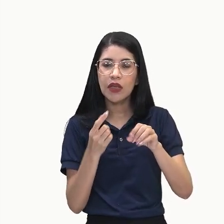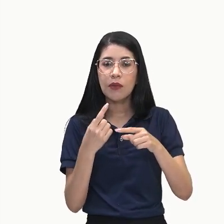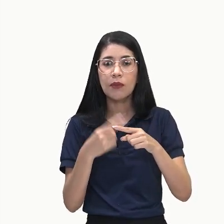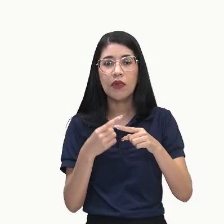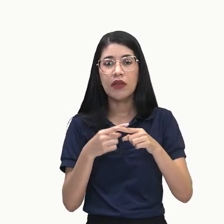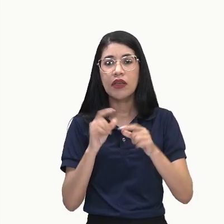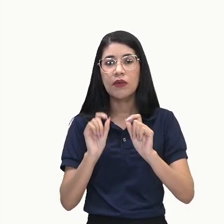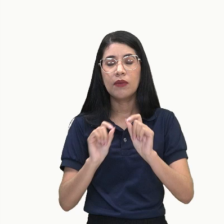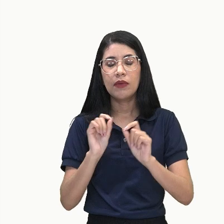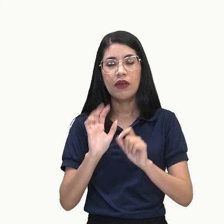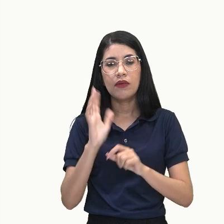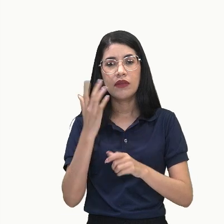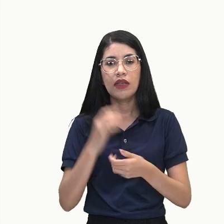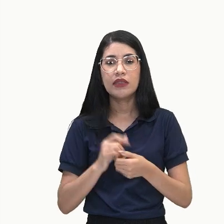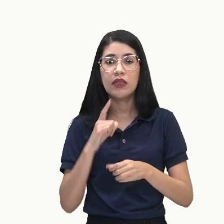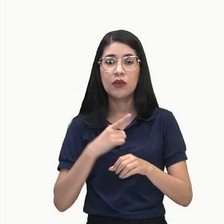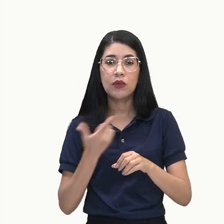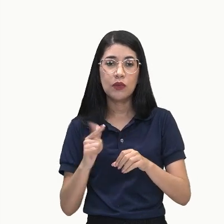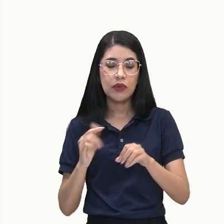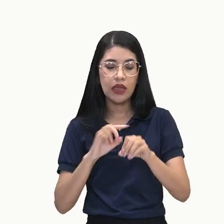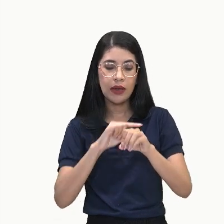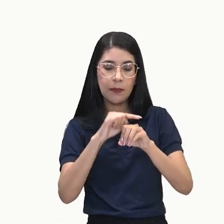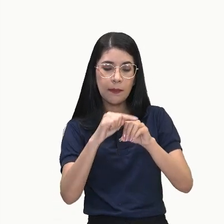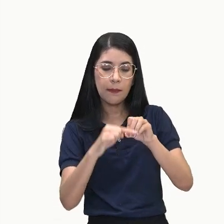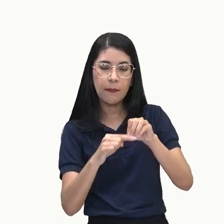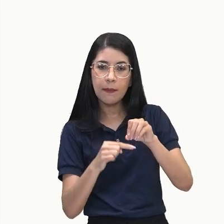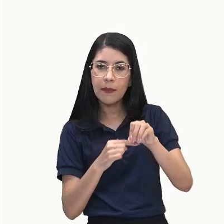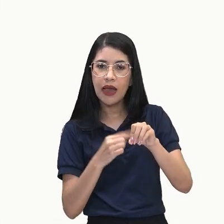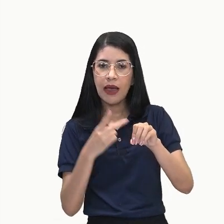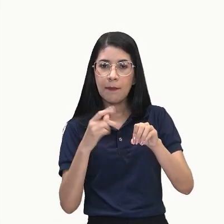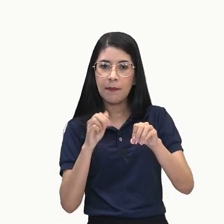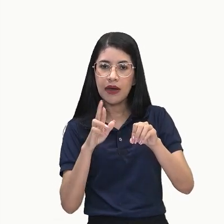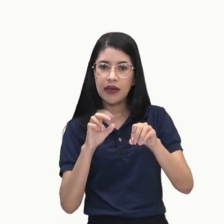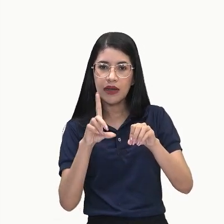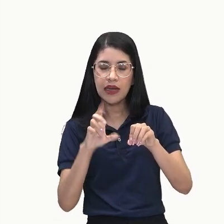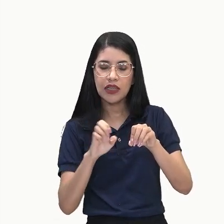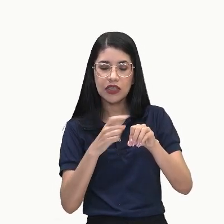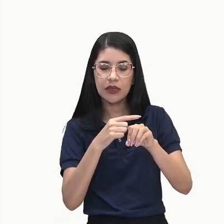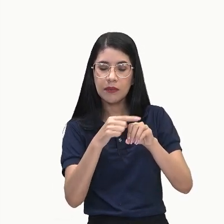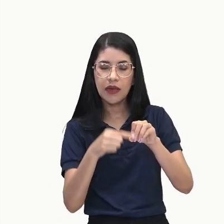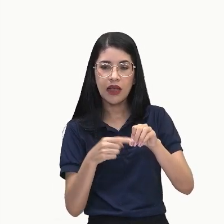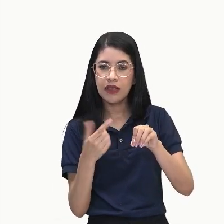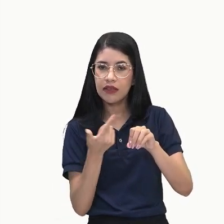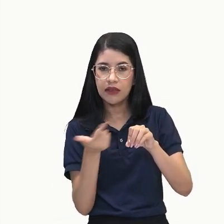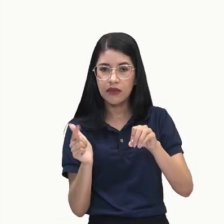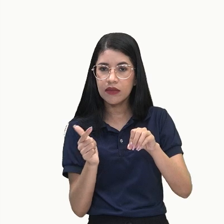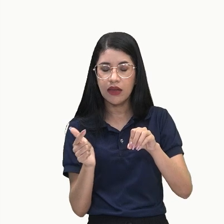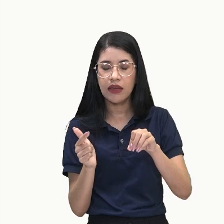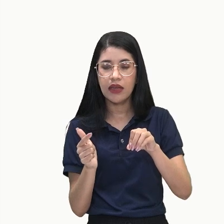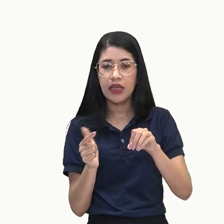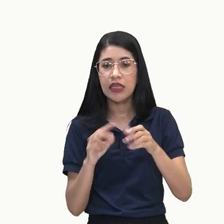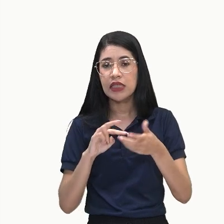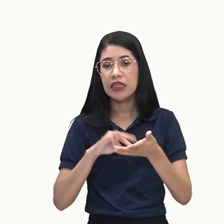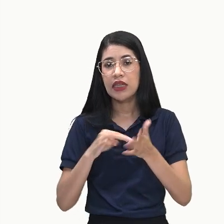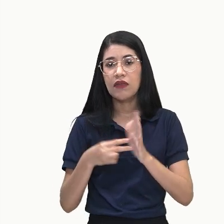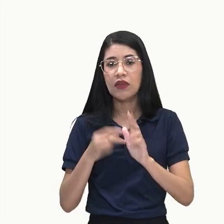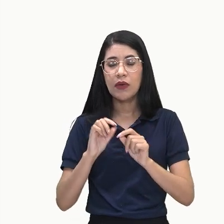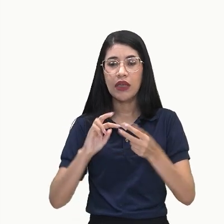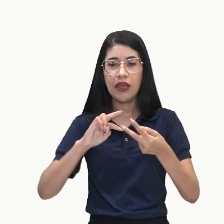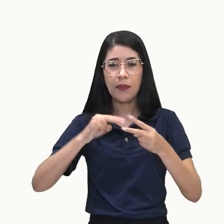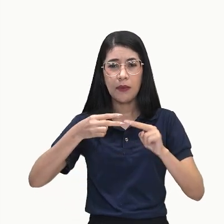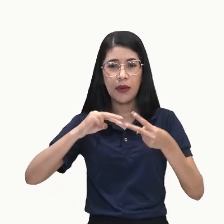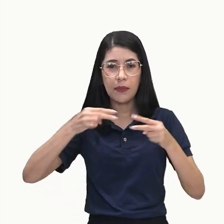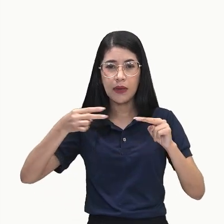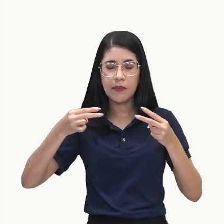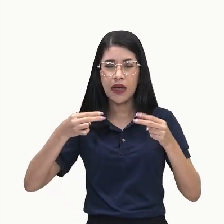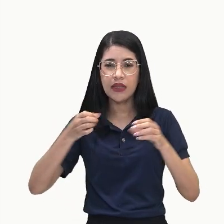vai ter a parede do núcleo, não vai ser individualizado, e assim o DNA vai ficar